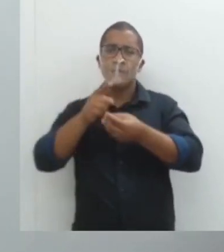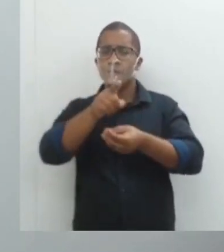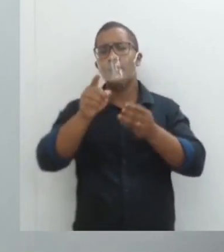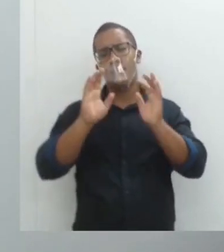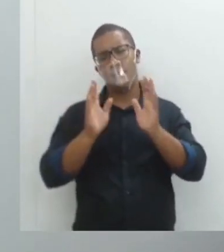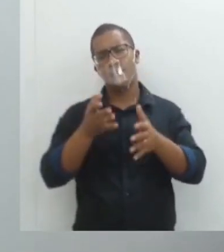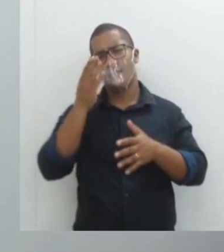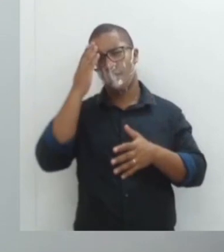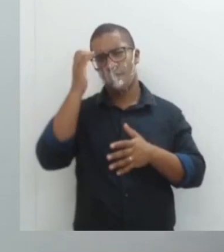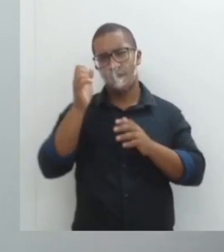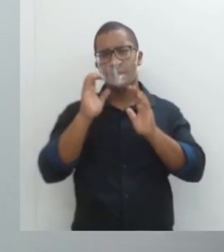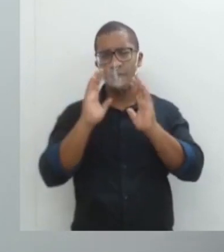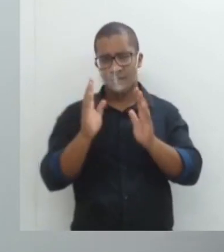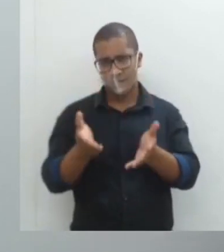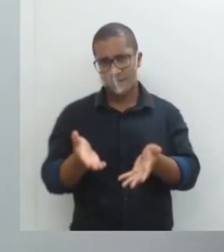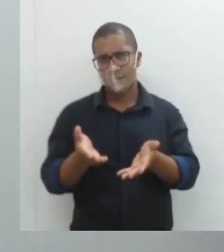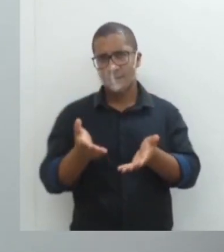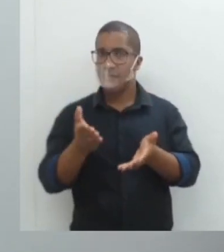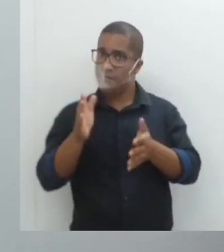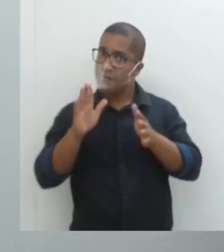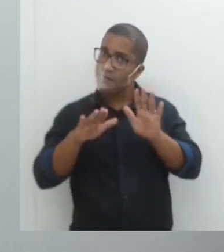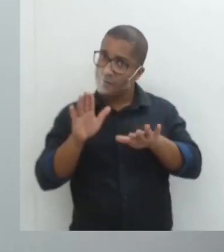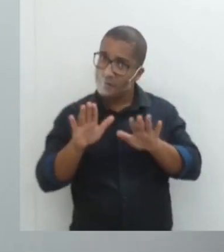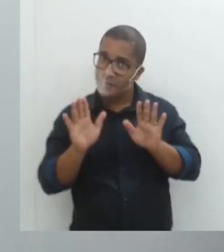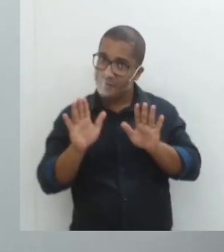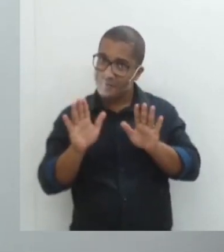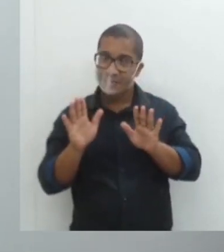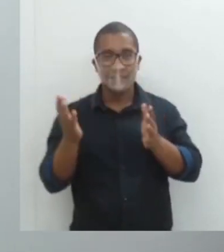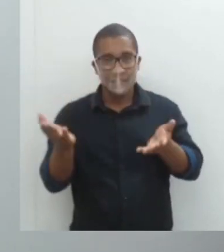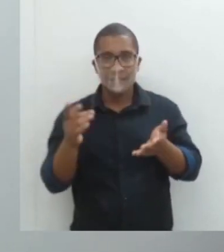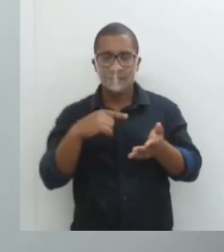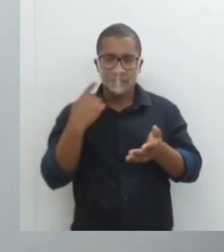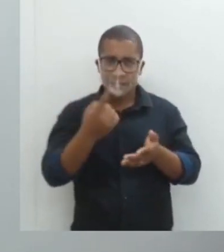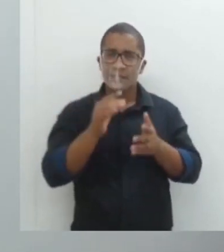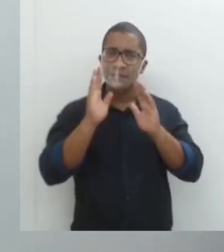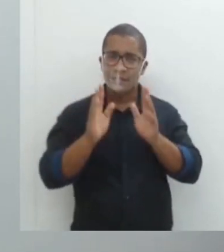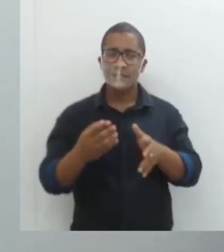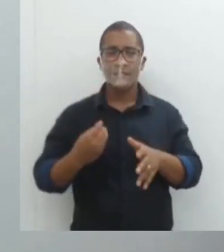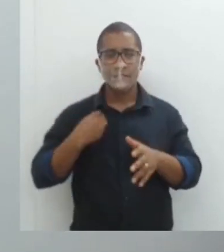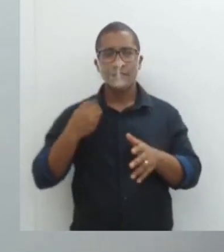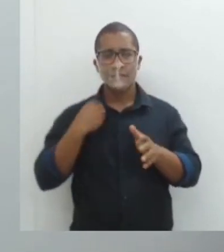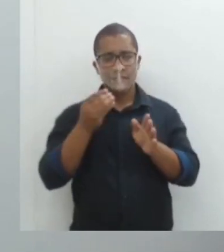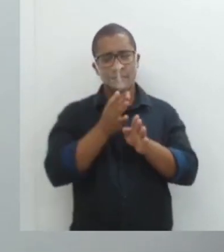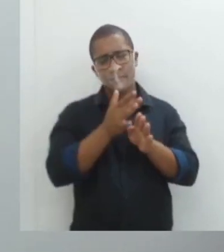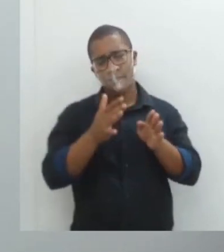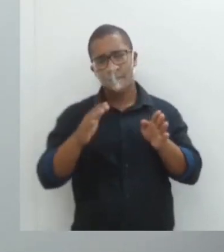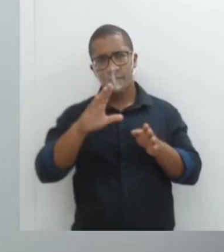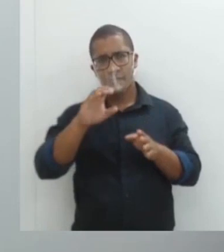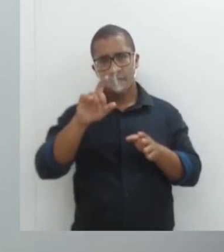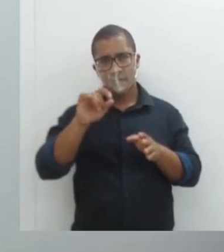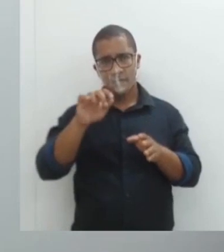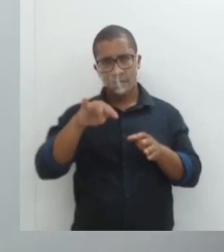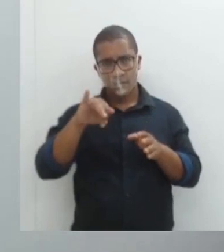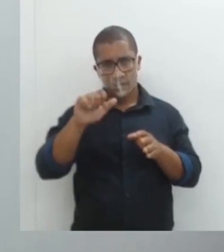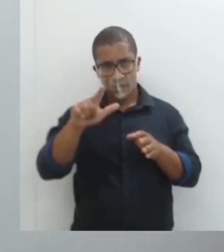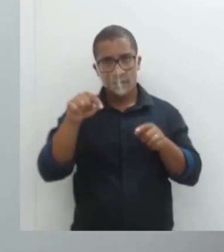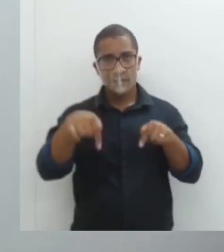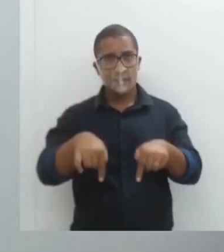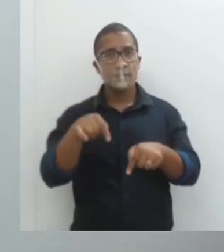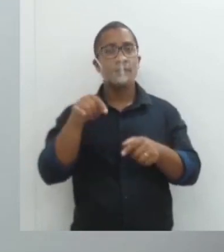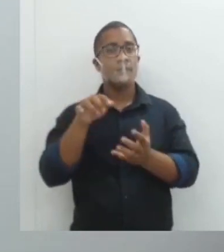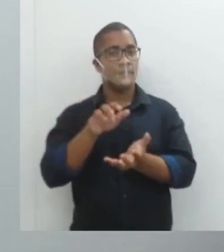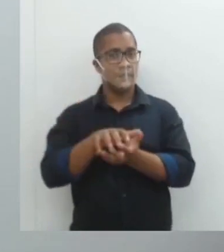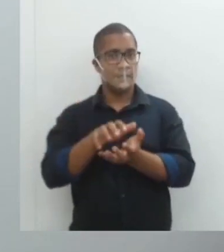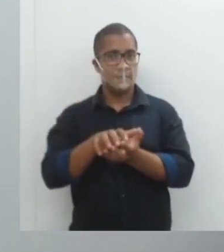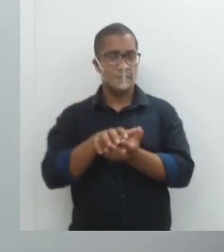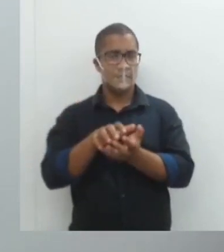já devem saber, né, nós vivenciamos um período colonial no estado de Pernambuco. Ou